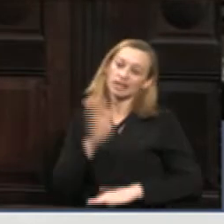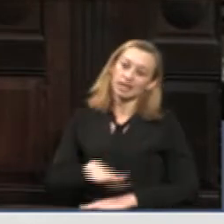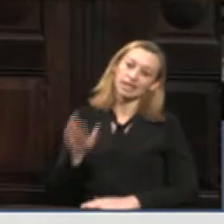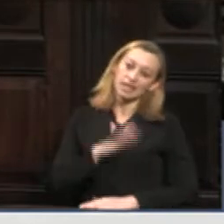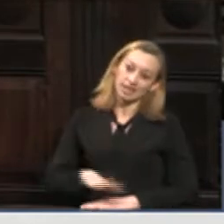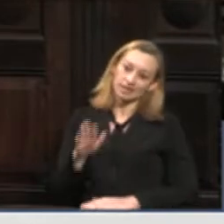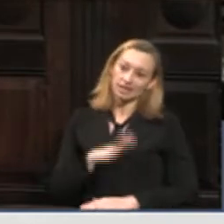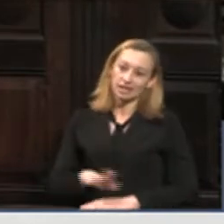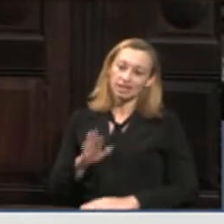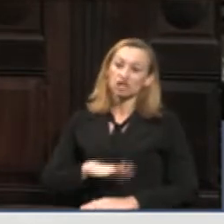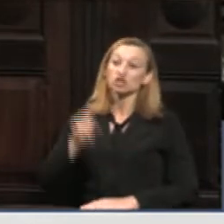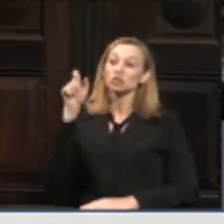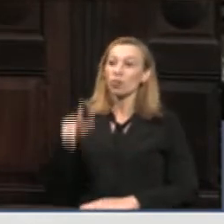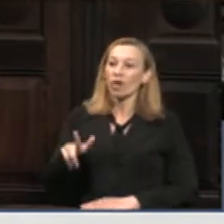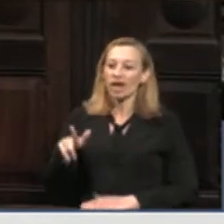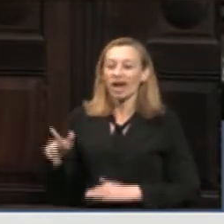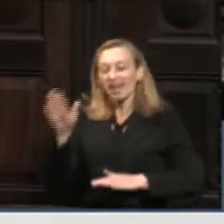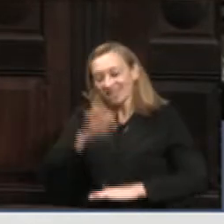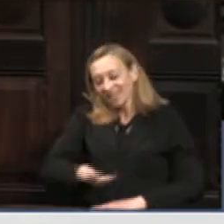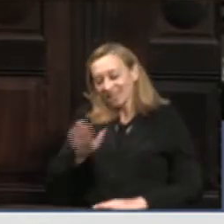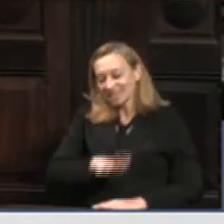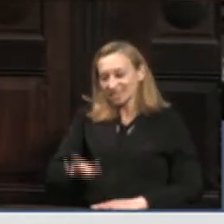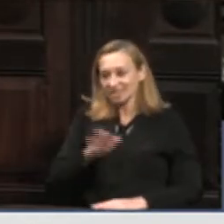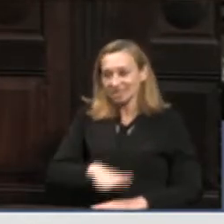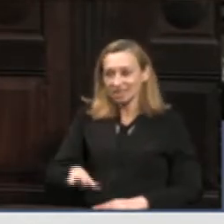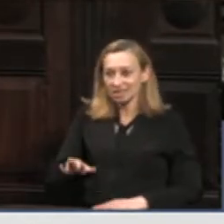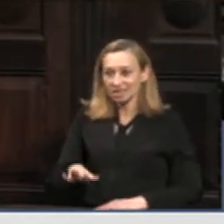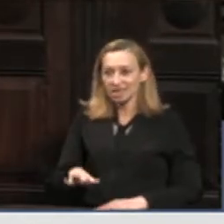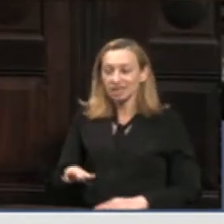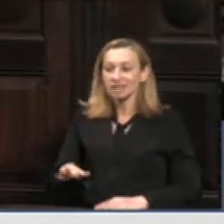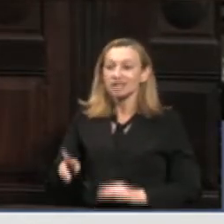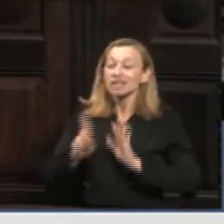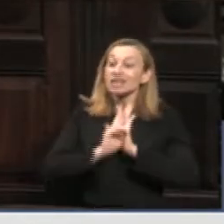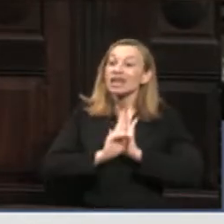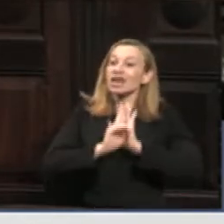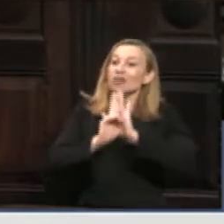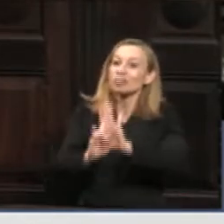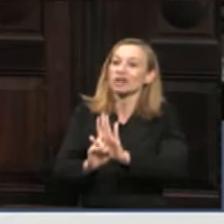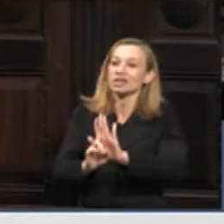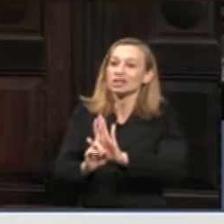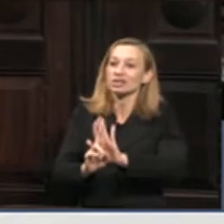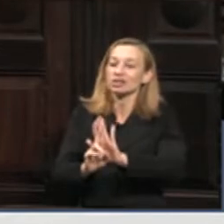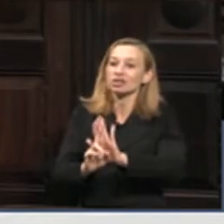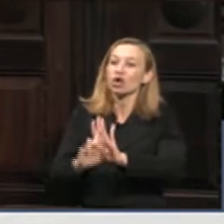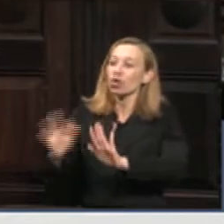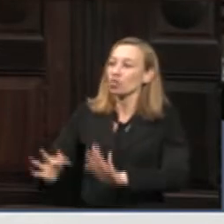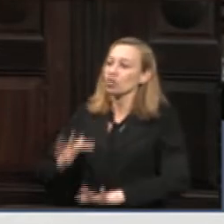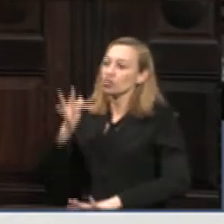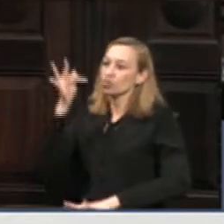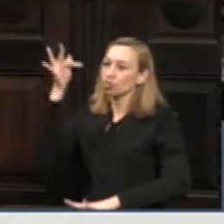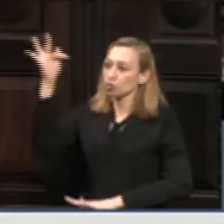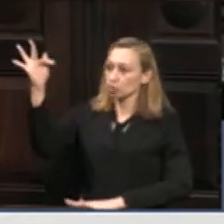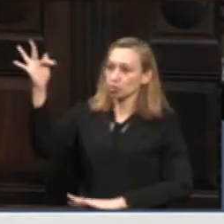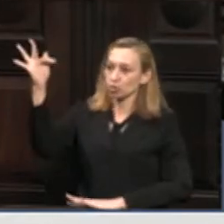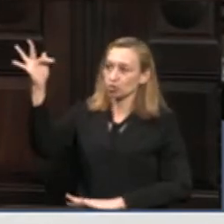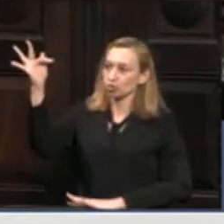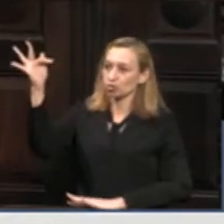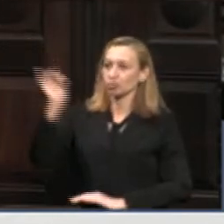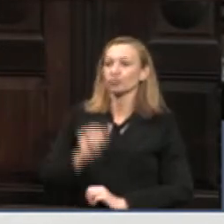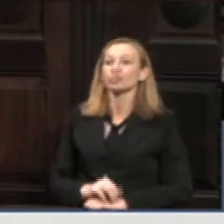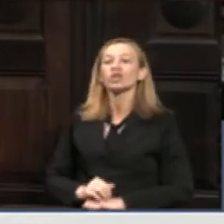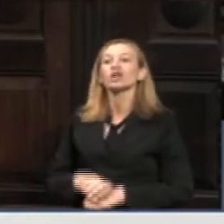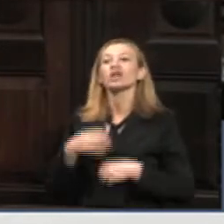Isto é, a criança que representa o futuro. Então eu